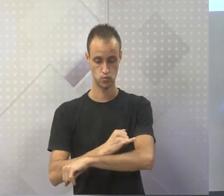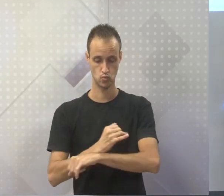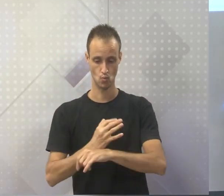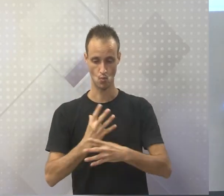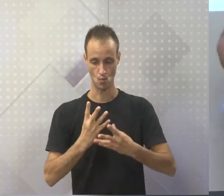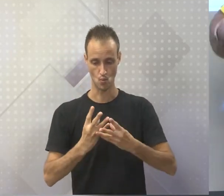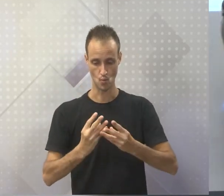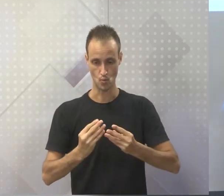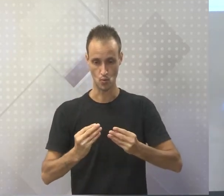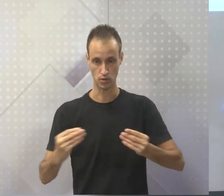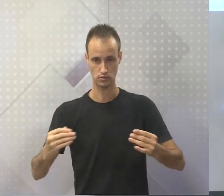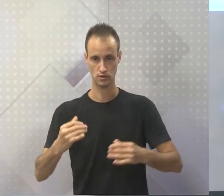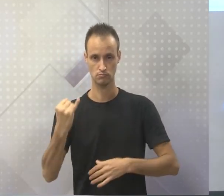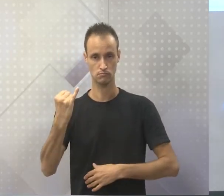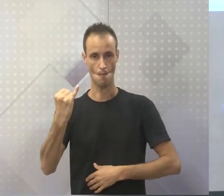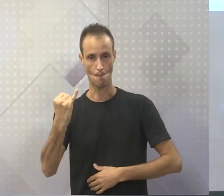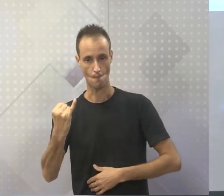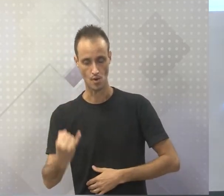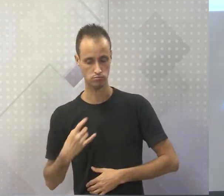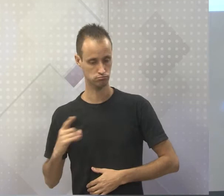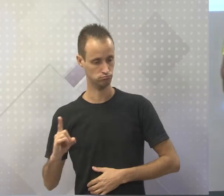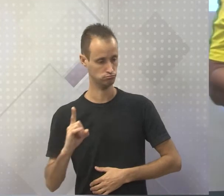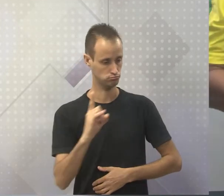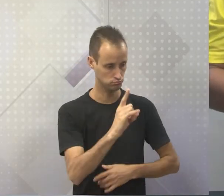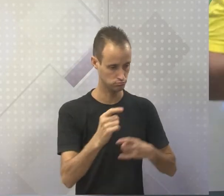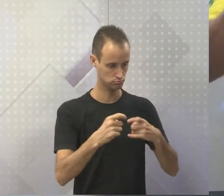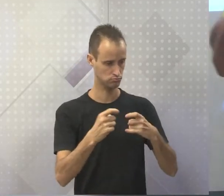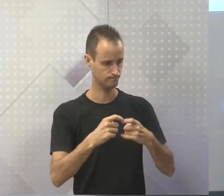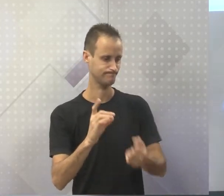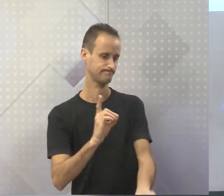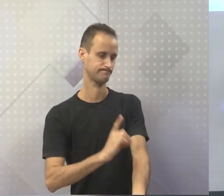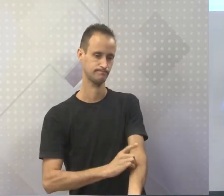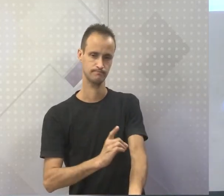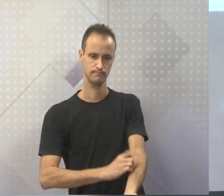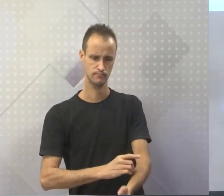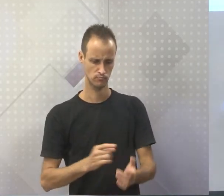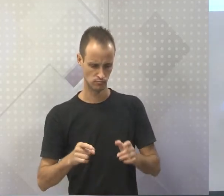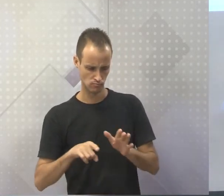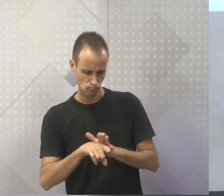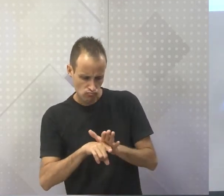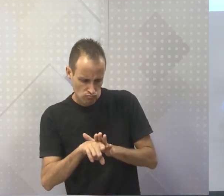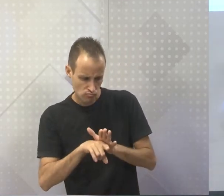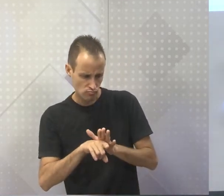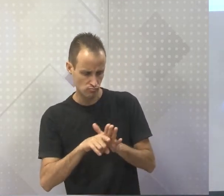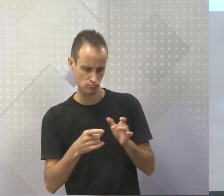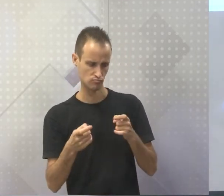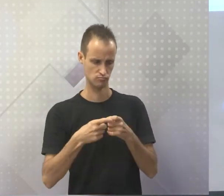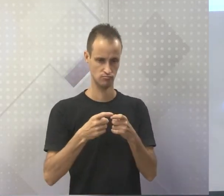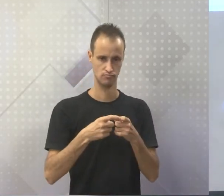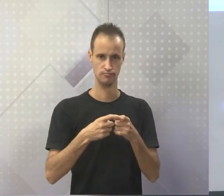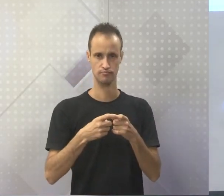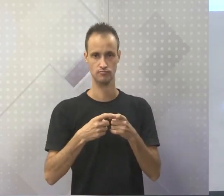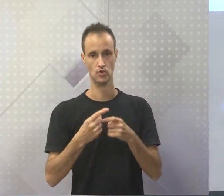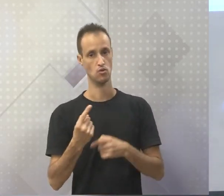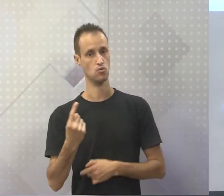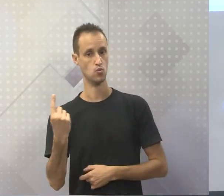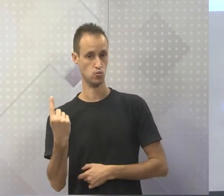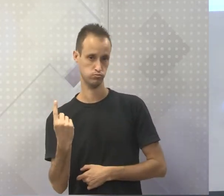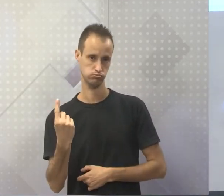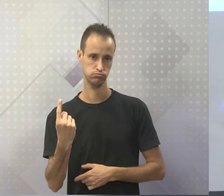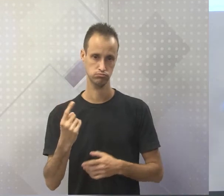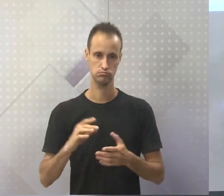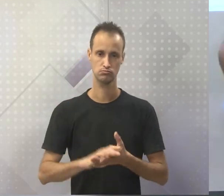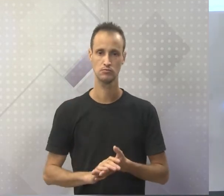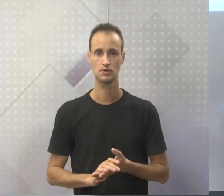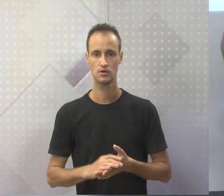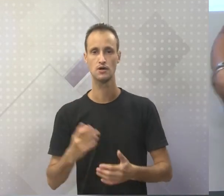começa a perder peso, vai o médico e fala assim, diabético. Quando faz os exames, diabético tipo 1. Resto da vida, você